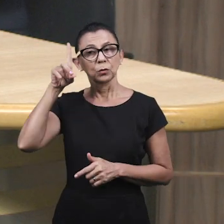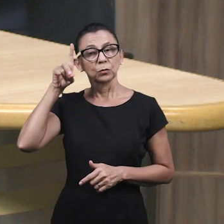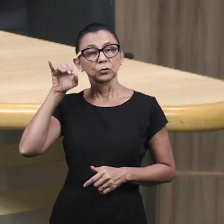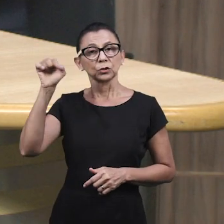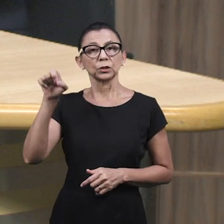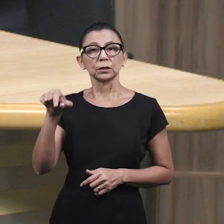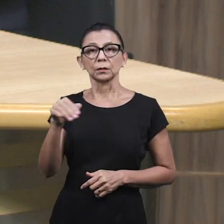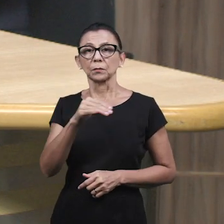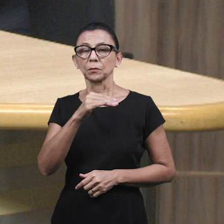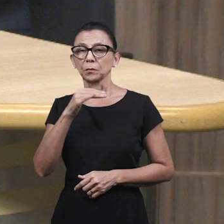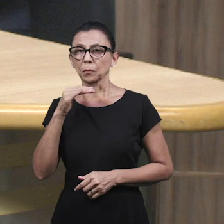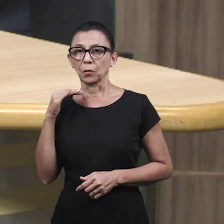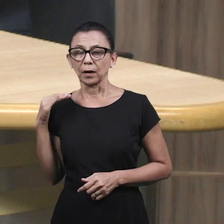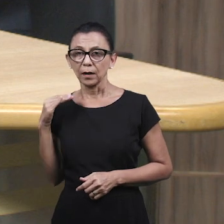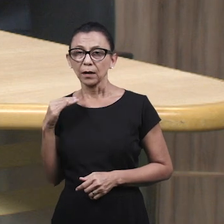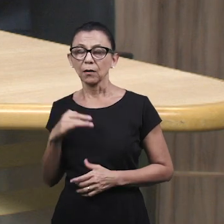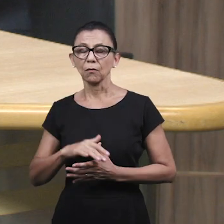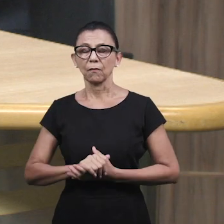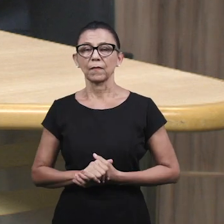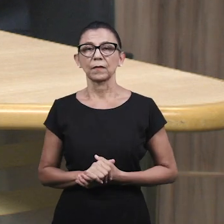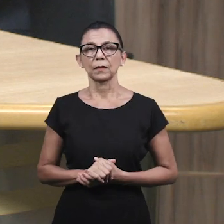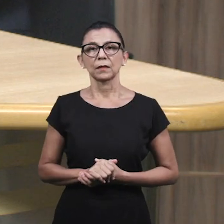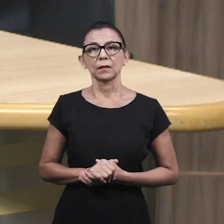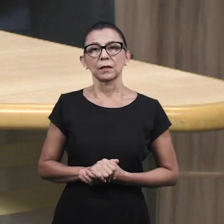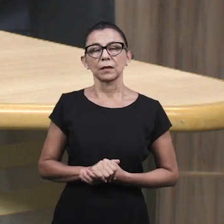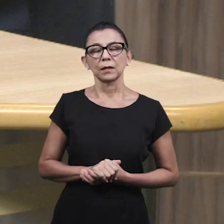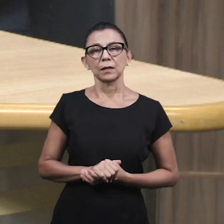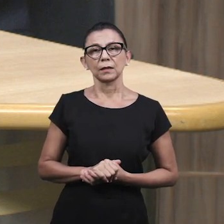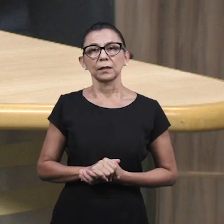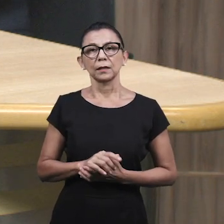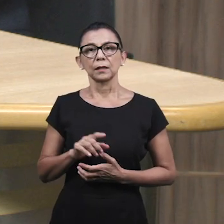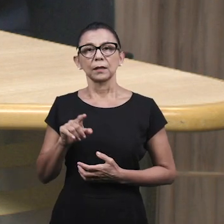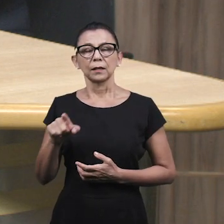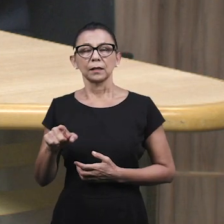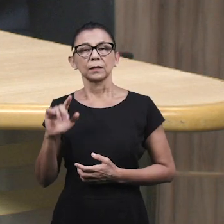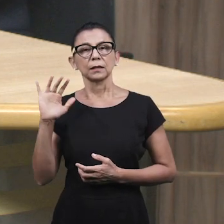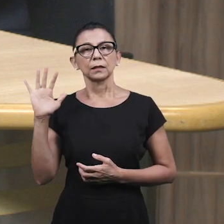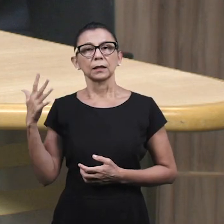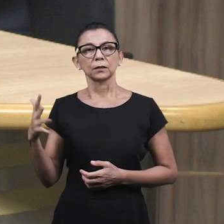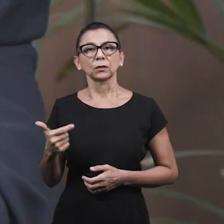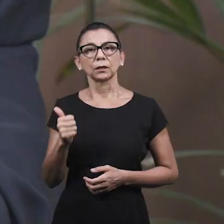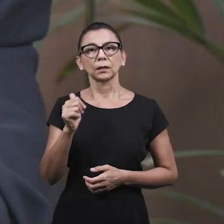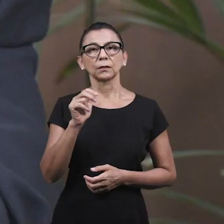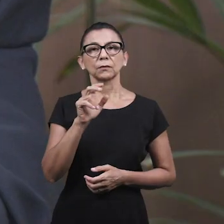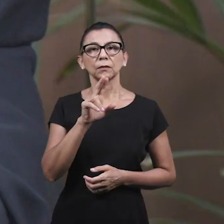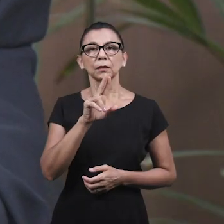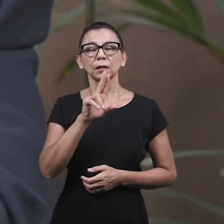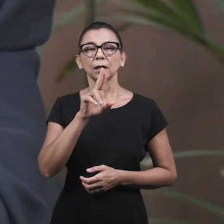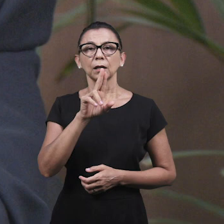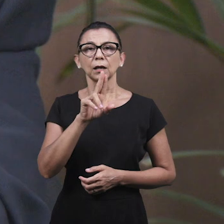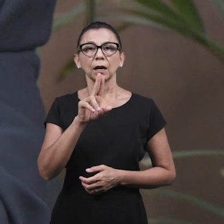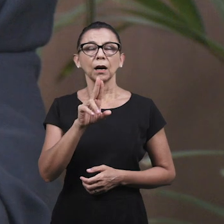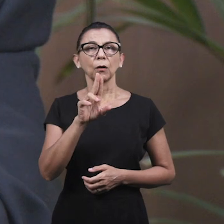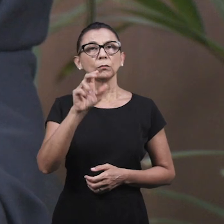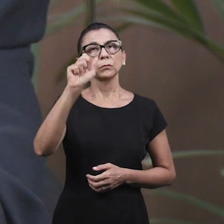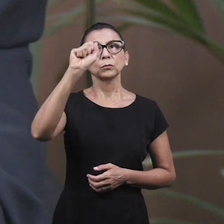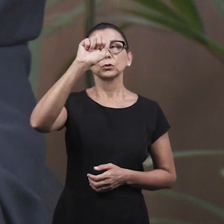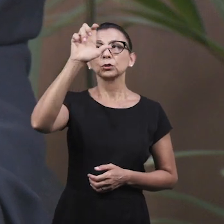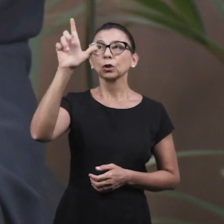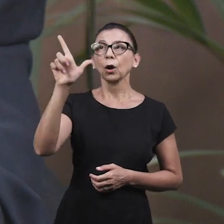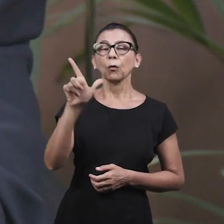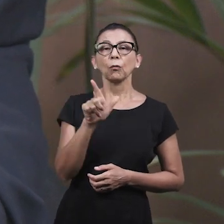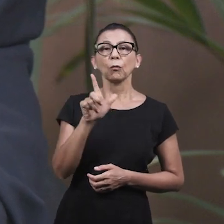interrompe a perseguição aos cristãos, ele começa, o que acontece? Ele